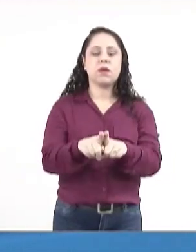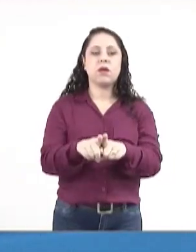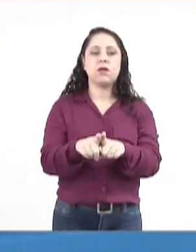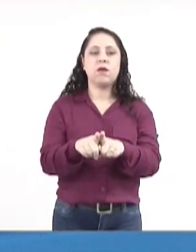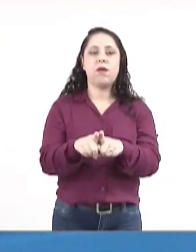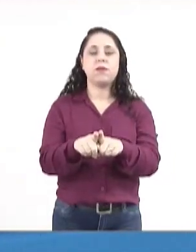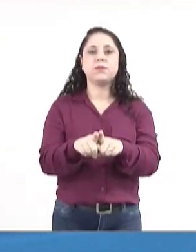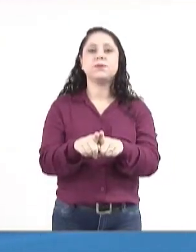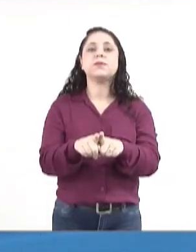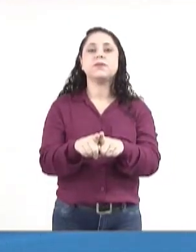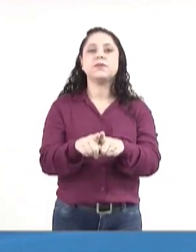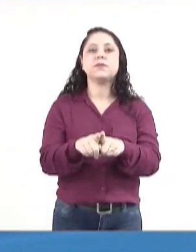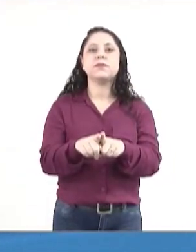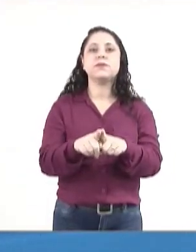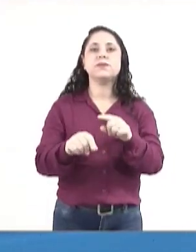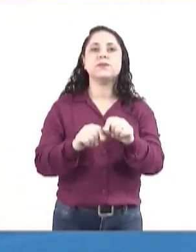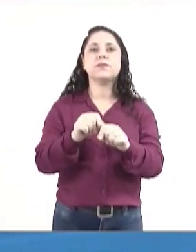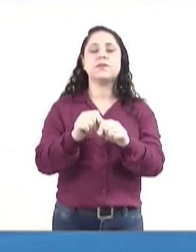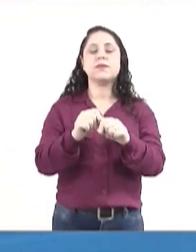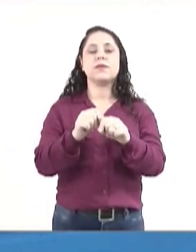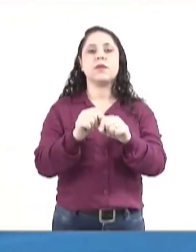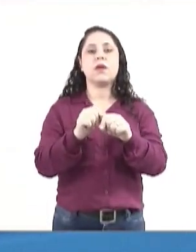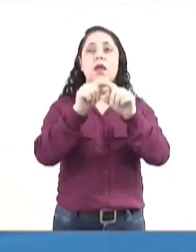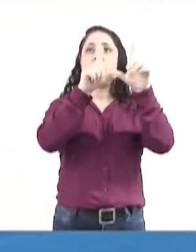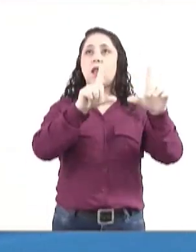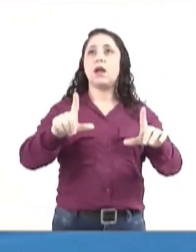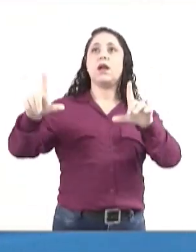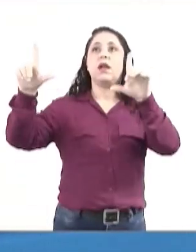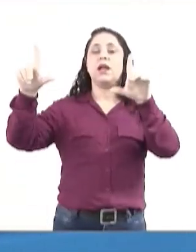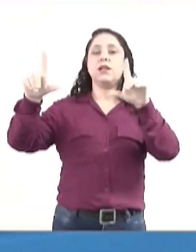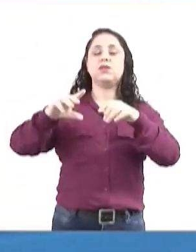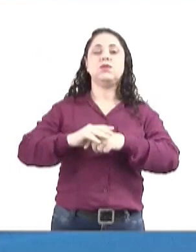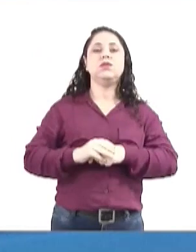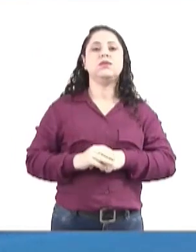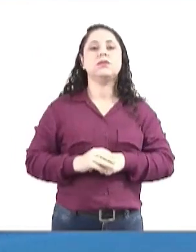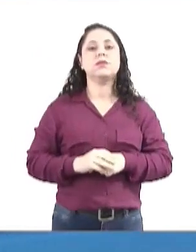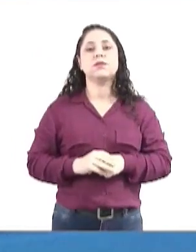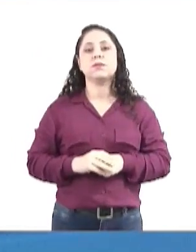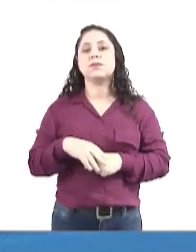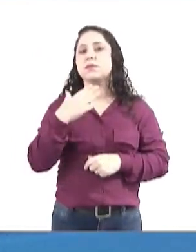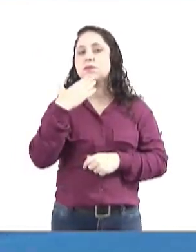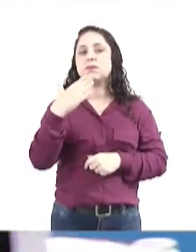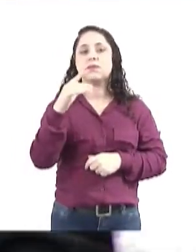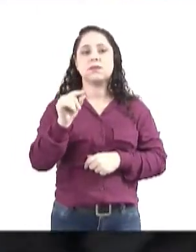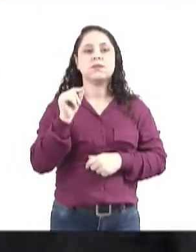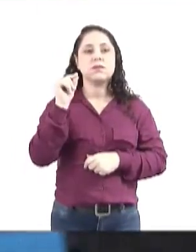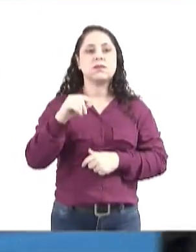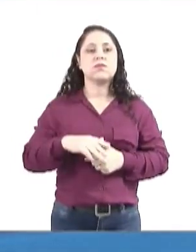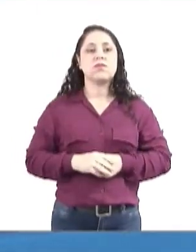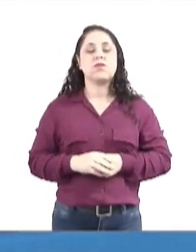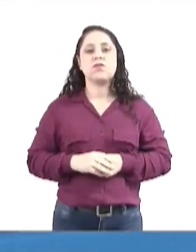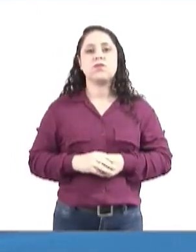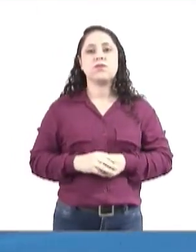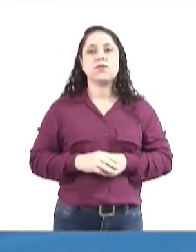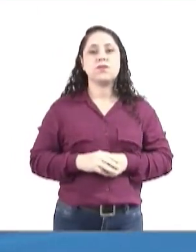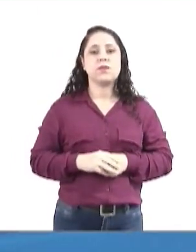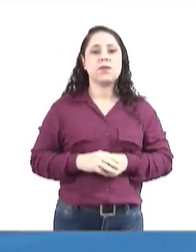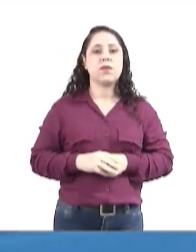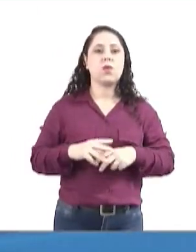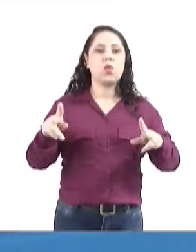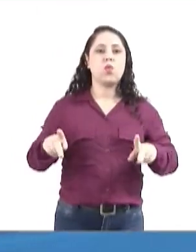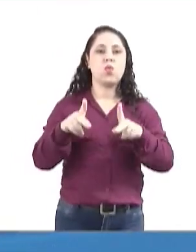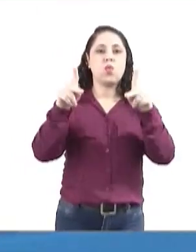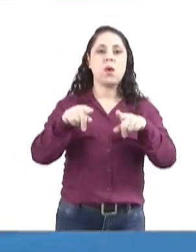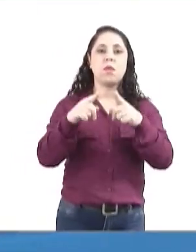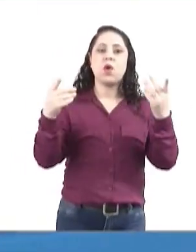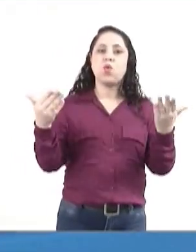a esse pedido para que esse concurso seja feito o mais rápido possível. Então, aproveitando esse pedido aqui das viaturas para Paraíso das Águas, mas